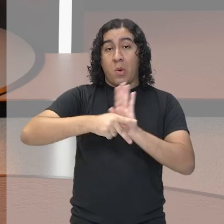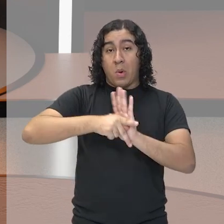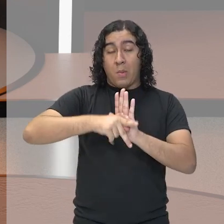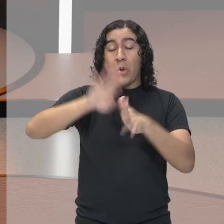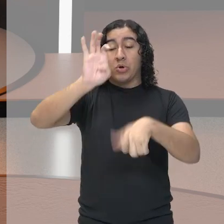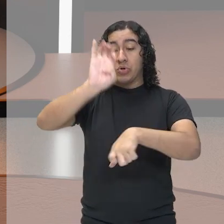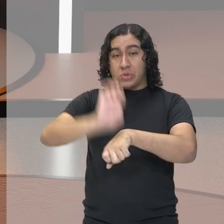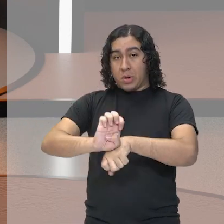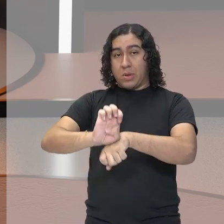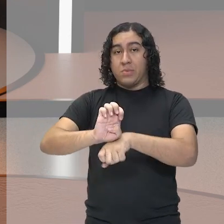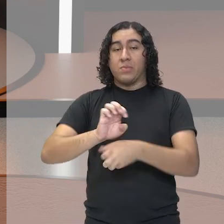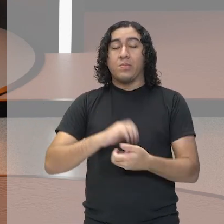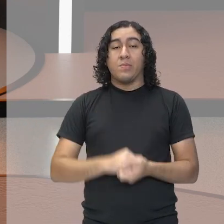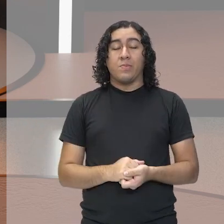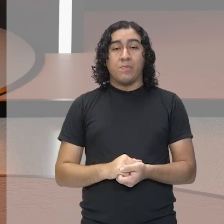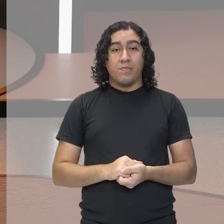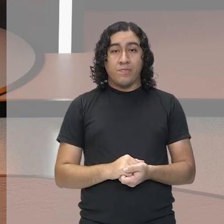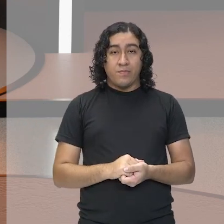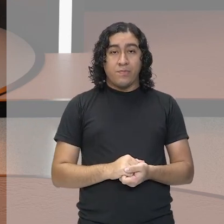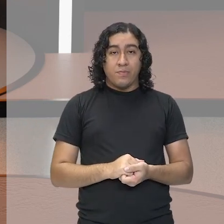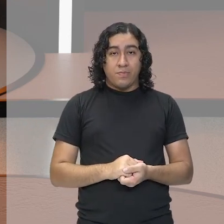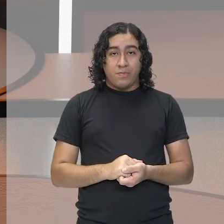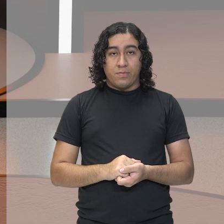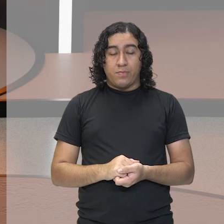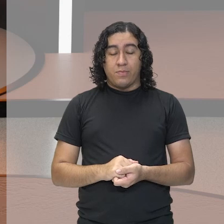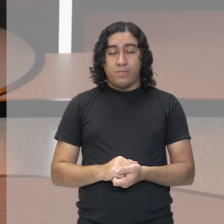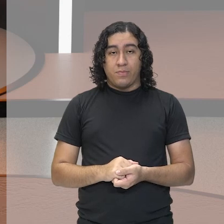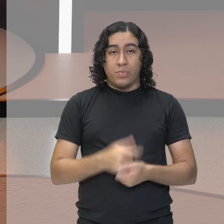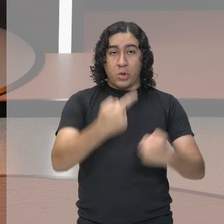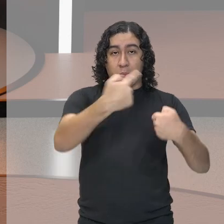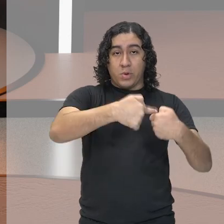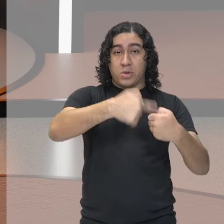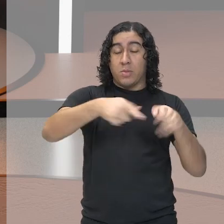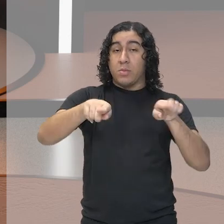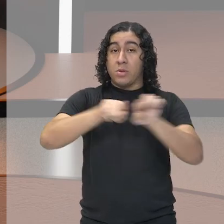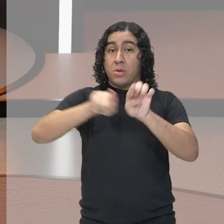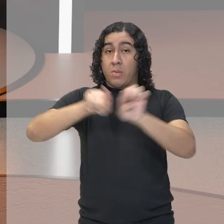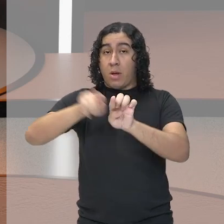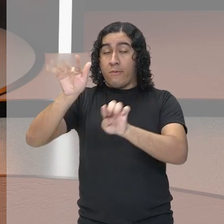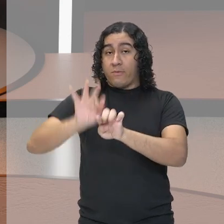Tanto no município como na área federal, né? Então você